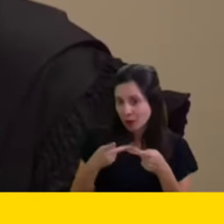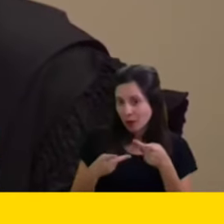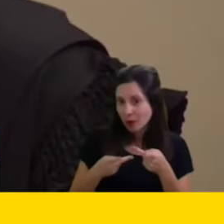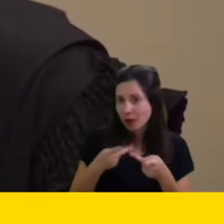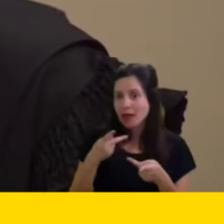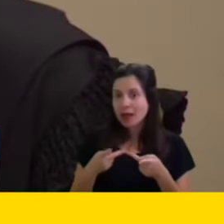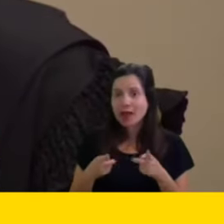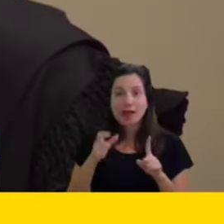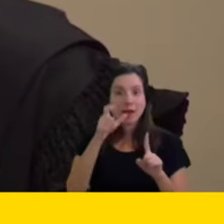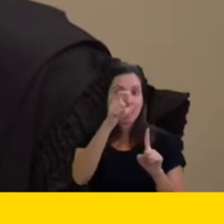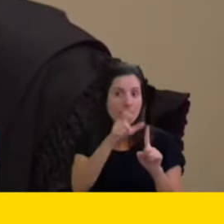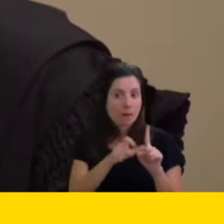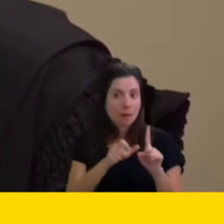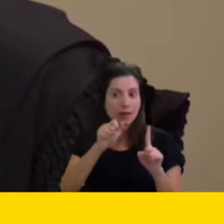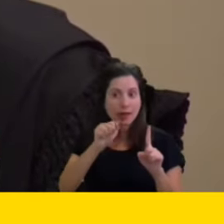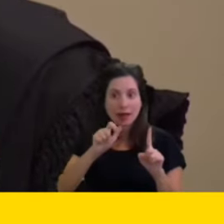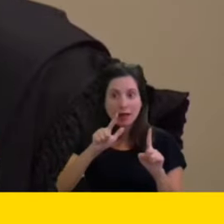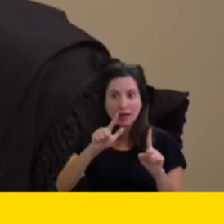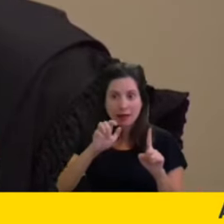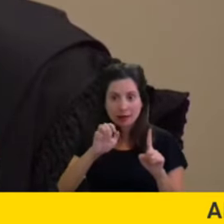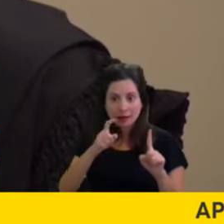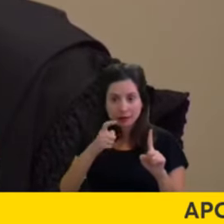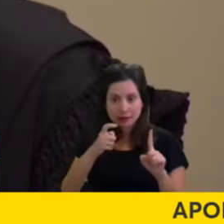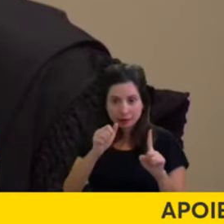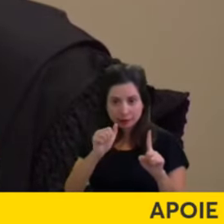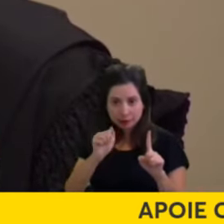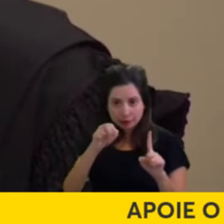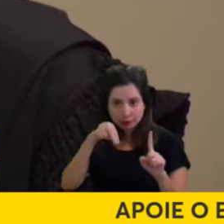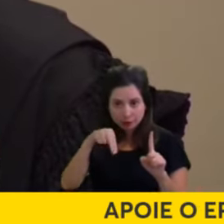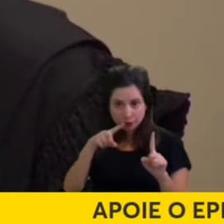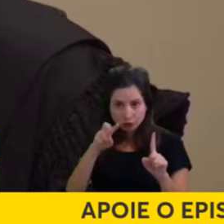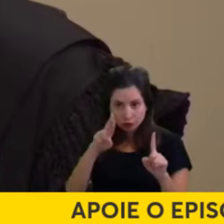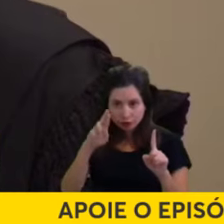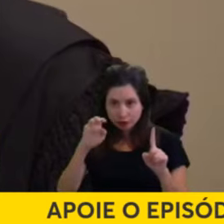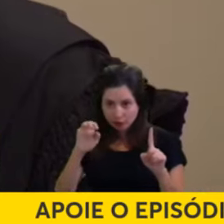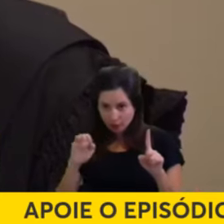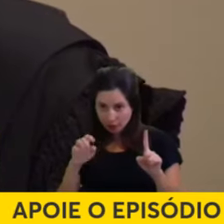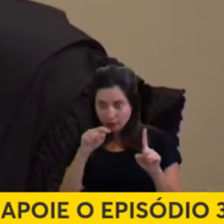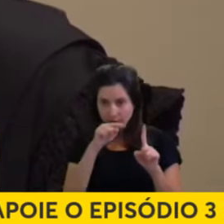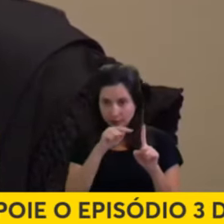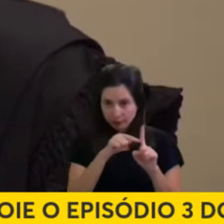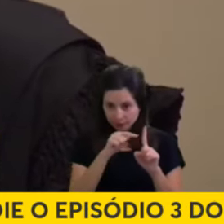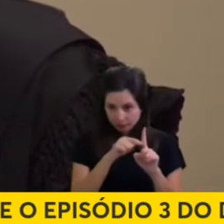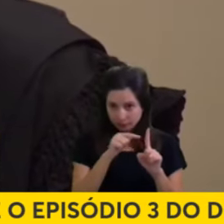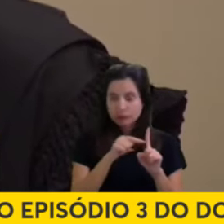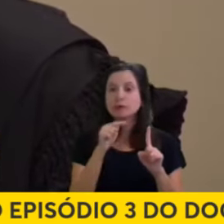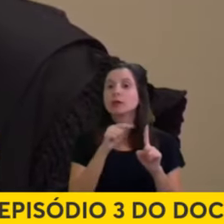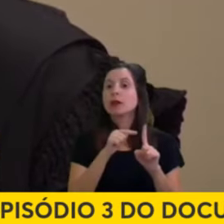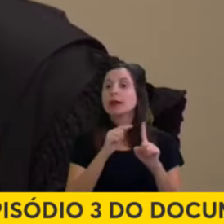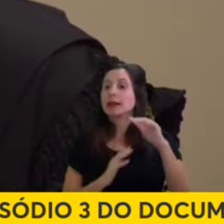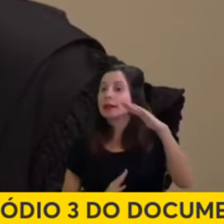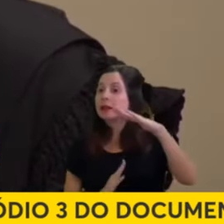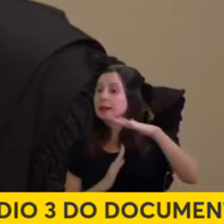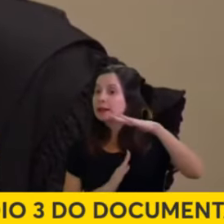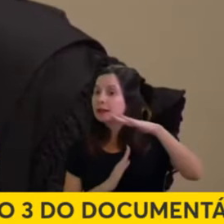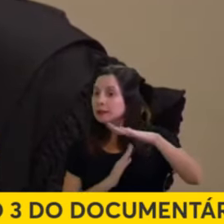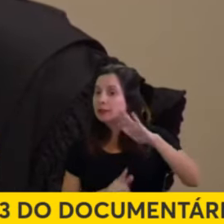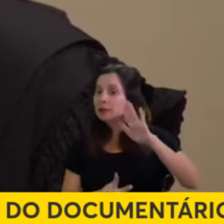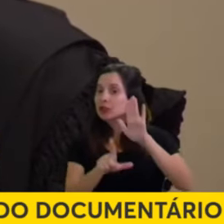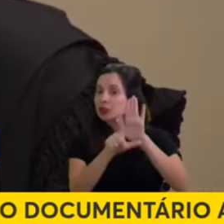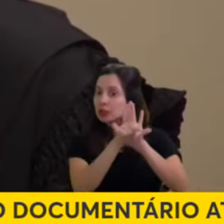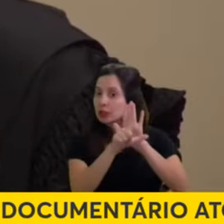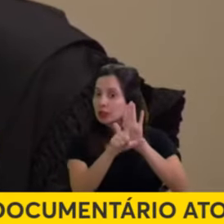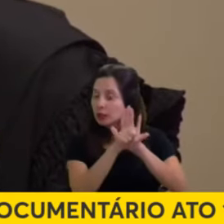julgamento da gravo regimental no recurso especial eleitoral 766 a superação de limite de gastos previstos em lei por si